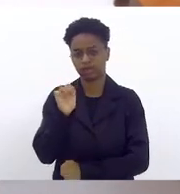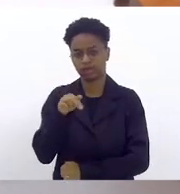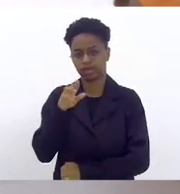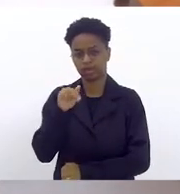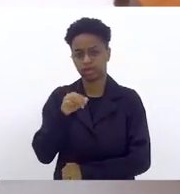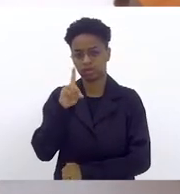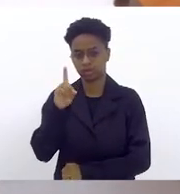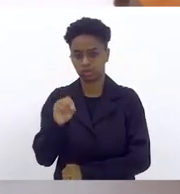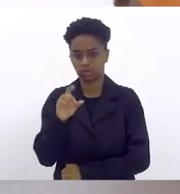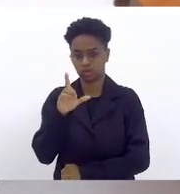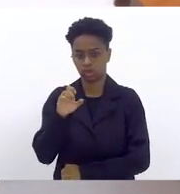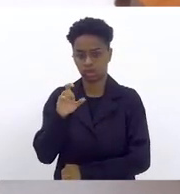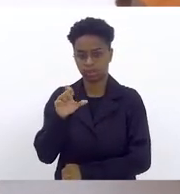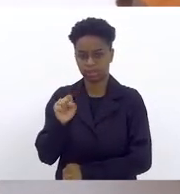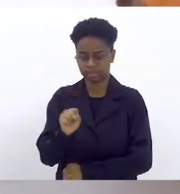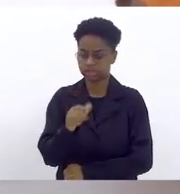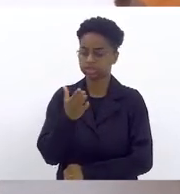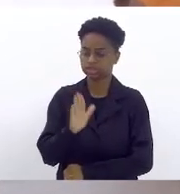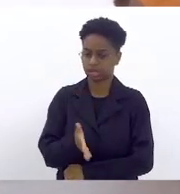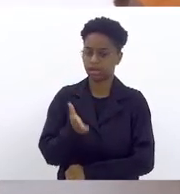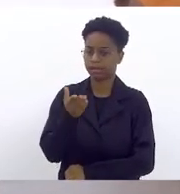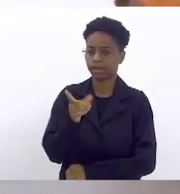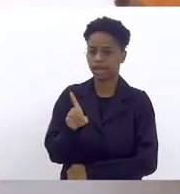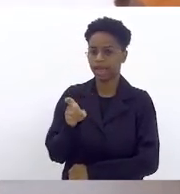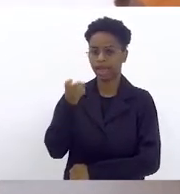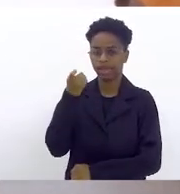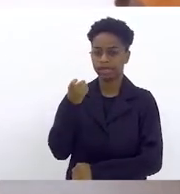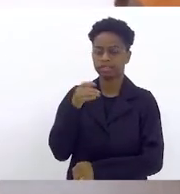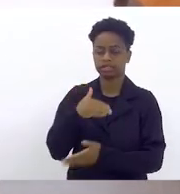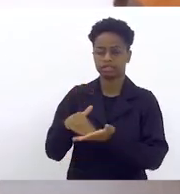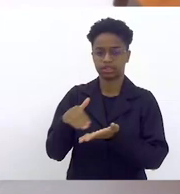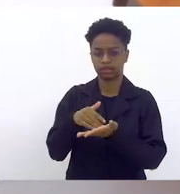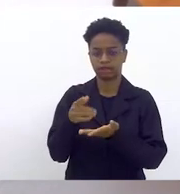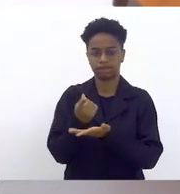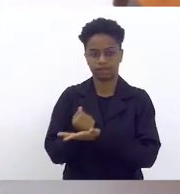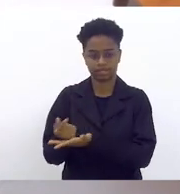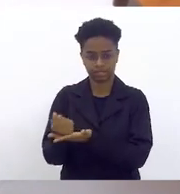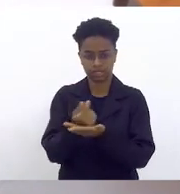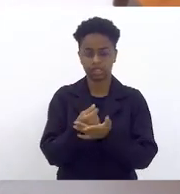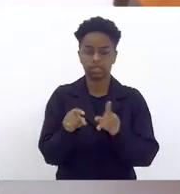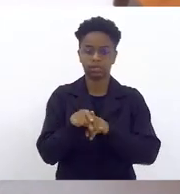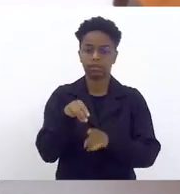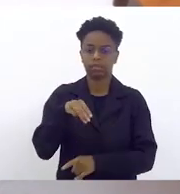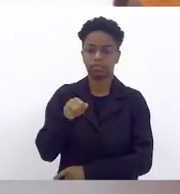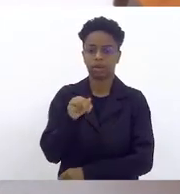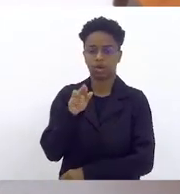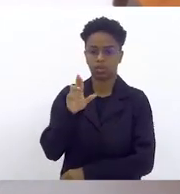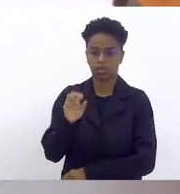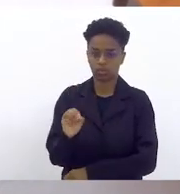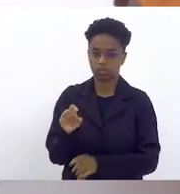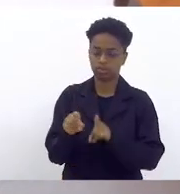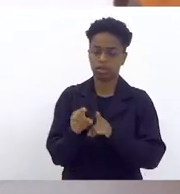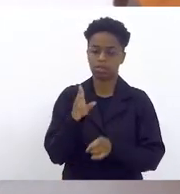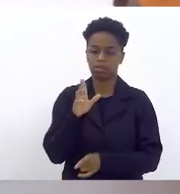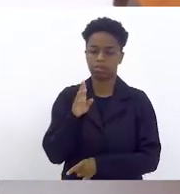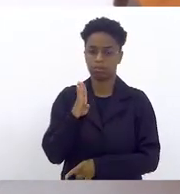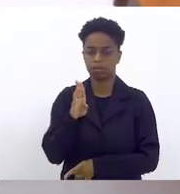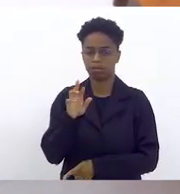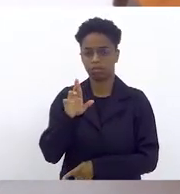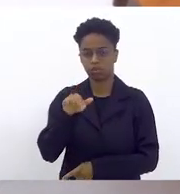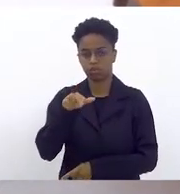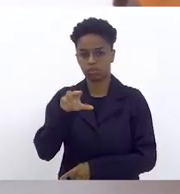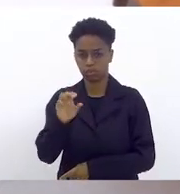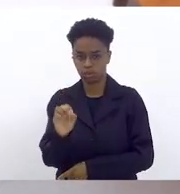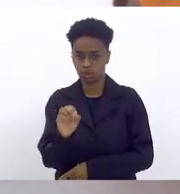secretário de fazenda planejamento do Estado e com o Mauro né Mauro com Bruno Sobral também que